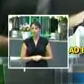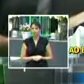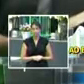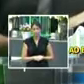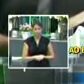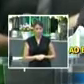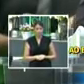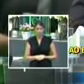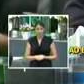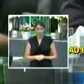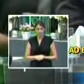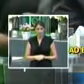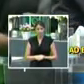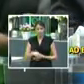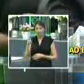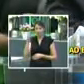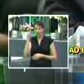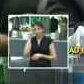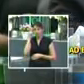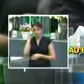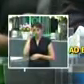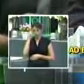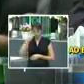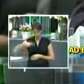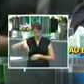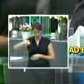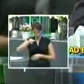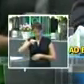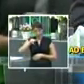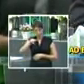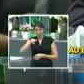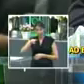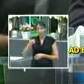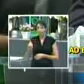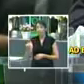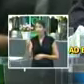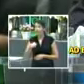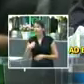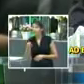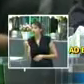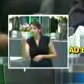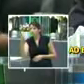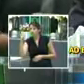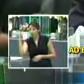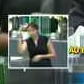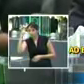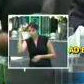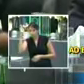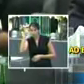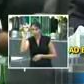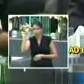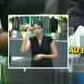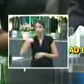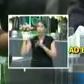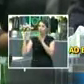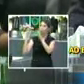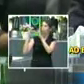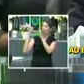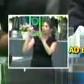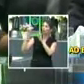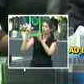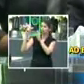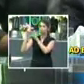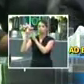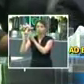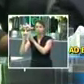Segunda-feira, quando nós estivemos ali no Rio Grande do Sul, nós tivemos uma experiência muito forte com Deus.